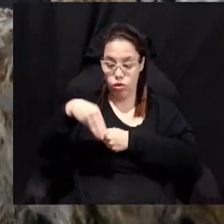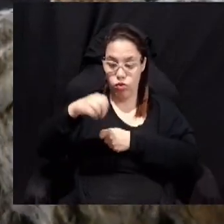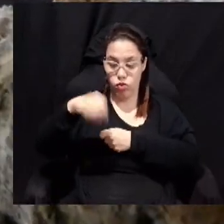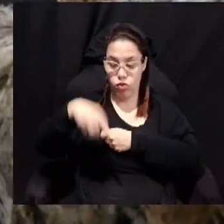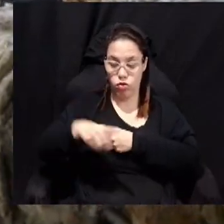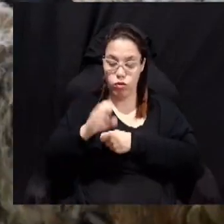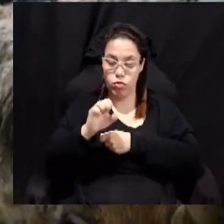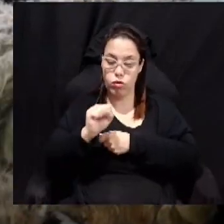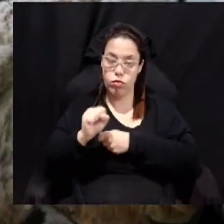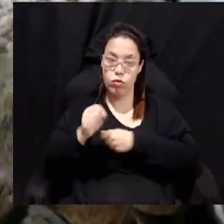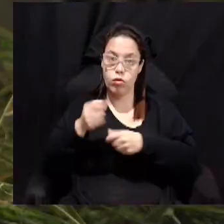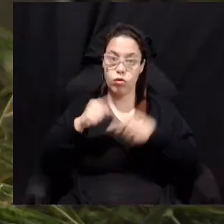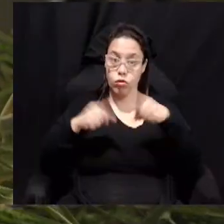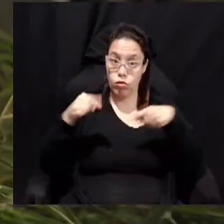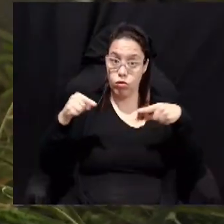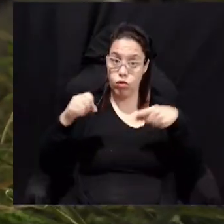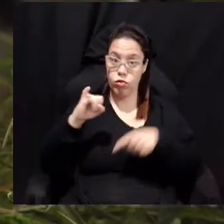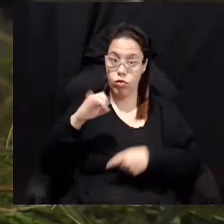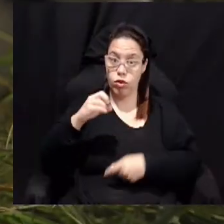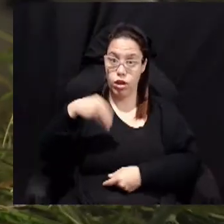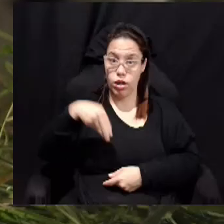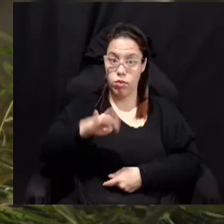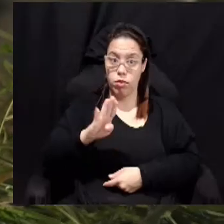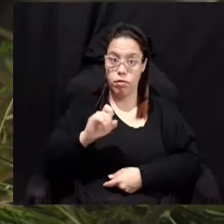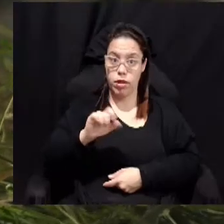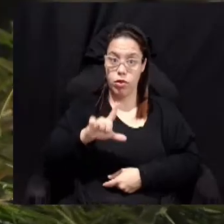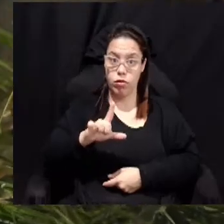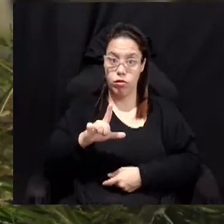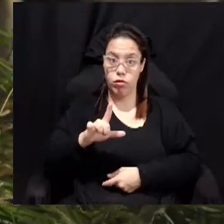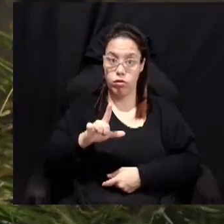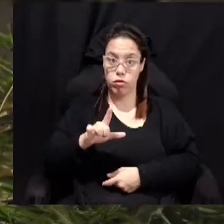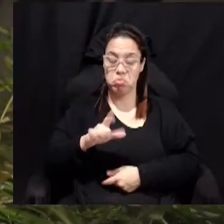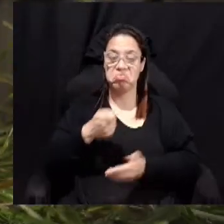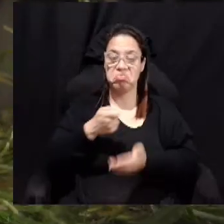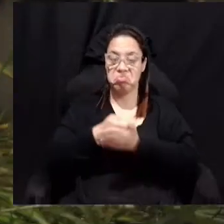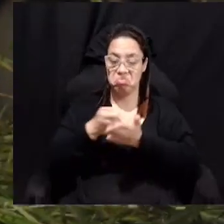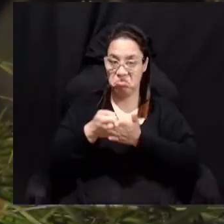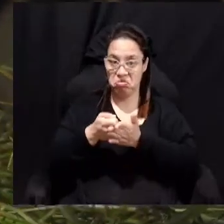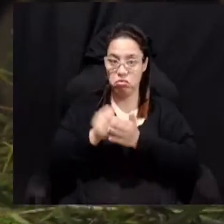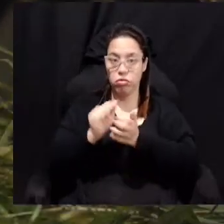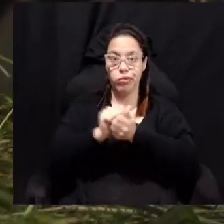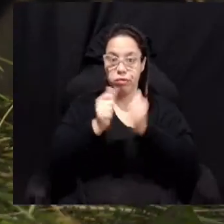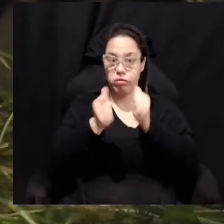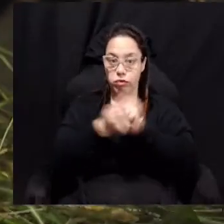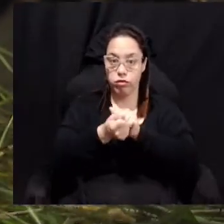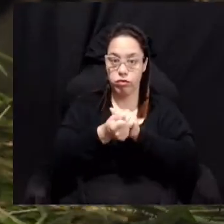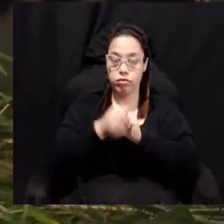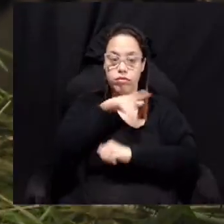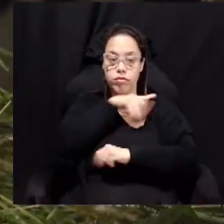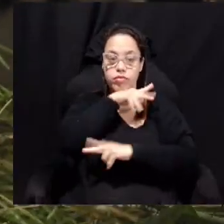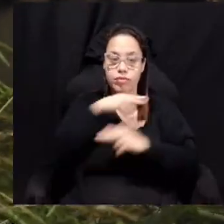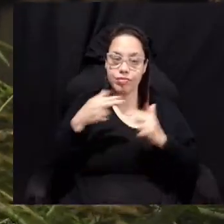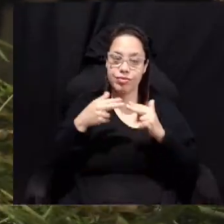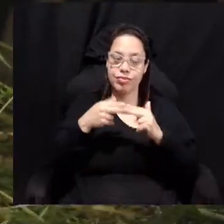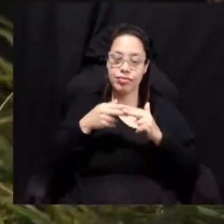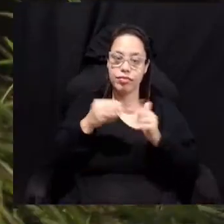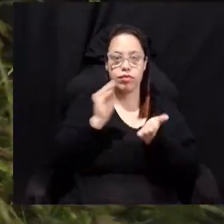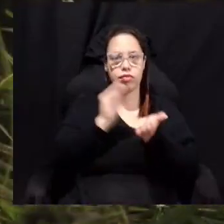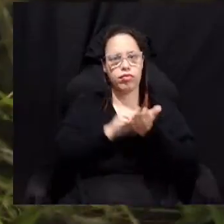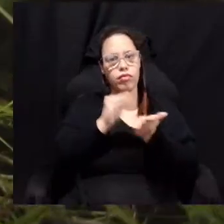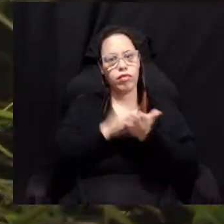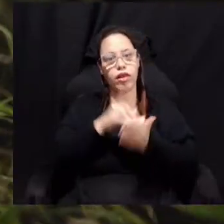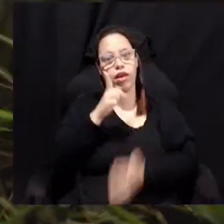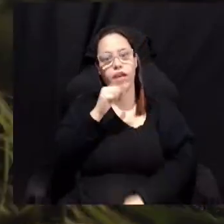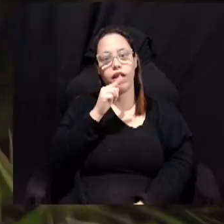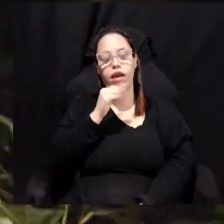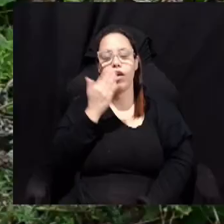Biodiversidade, o ICMBio. A notável capacidade de adaptação desses animais à ausência de água doce